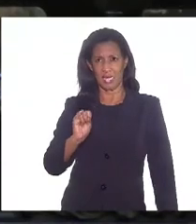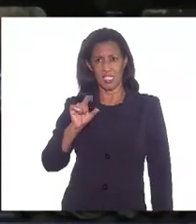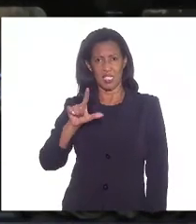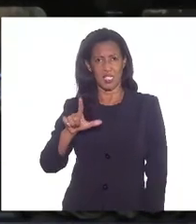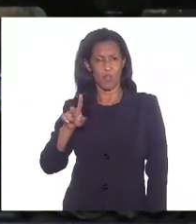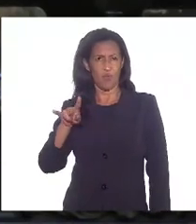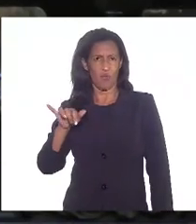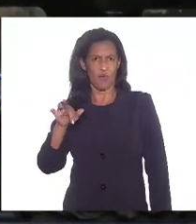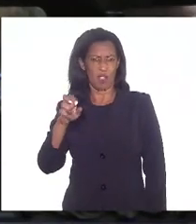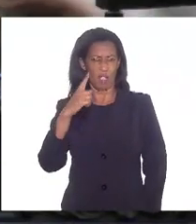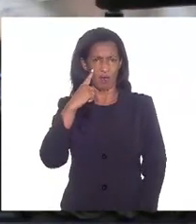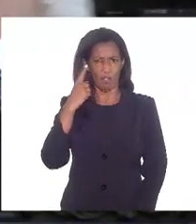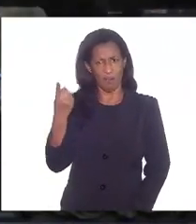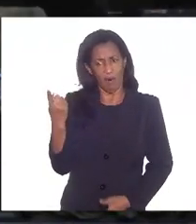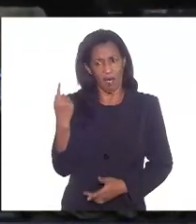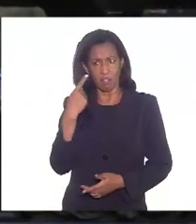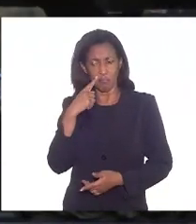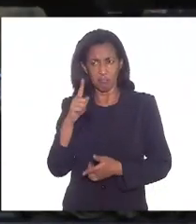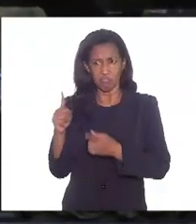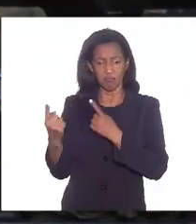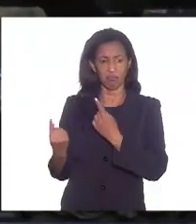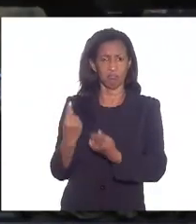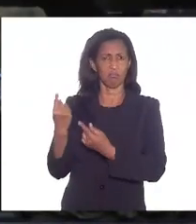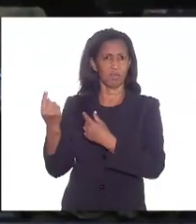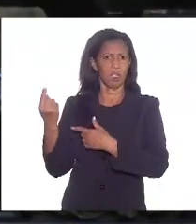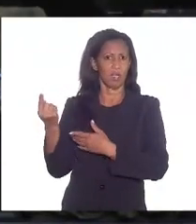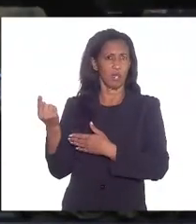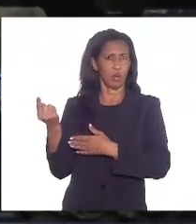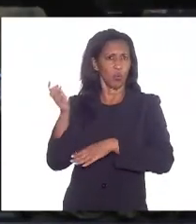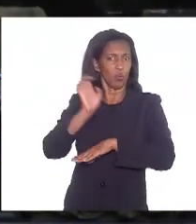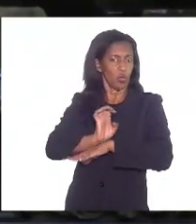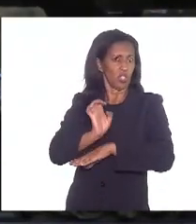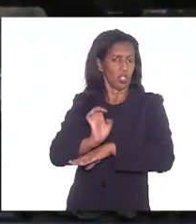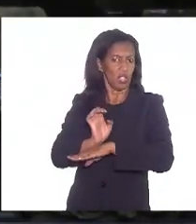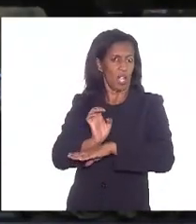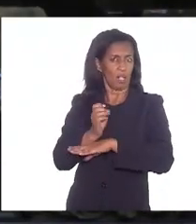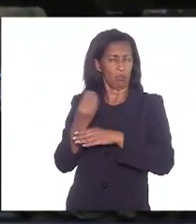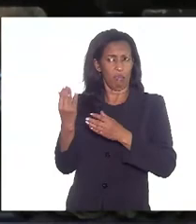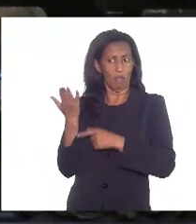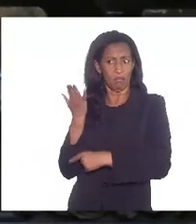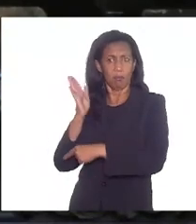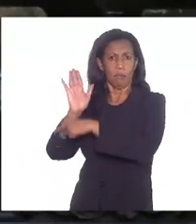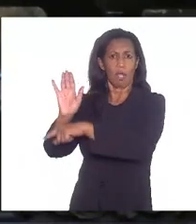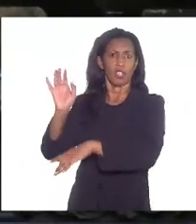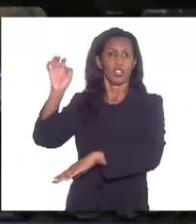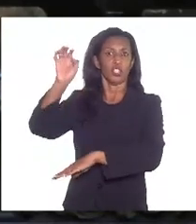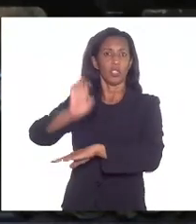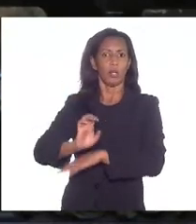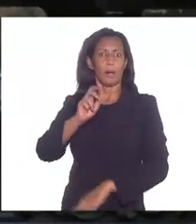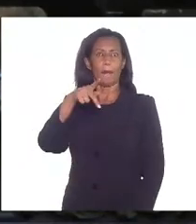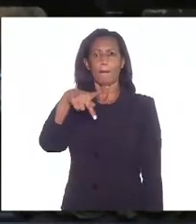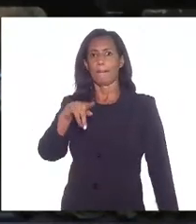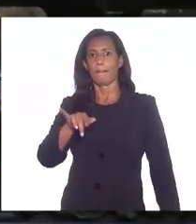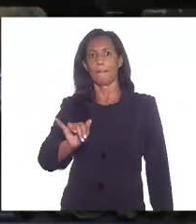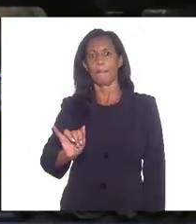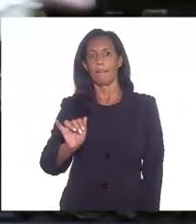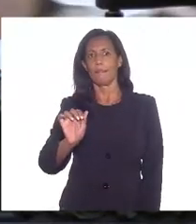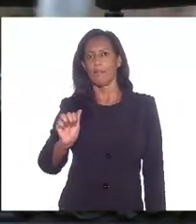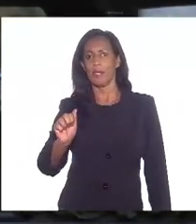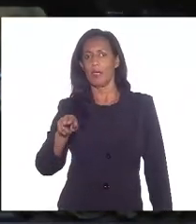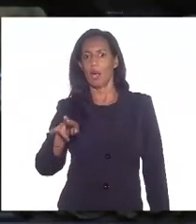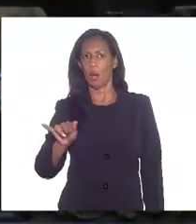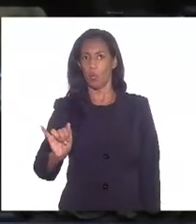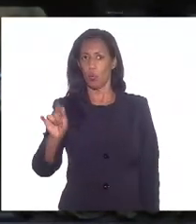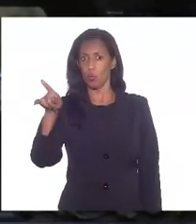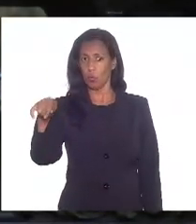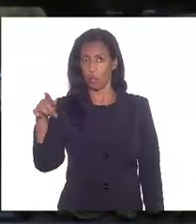que o estado mais beneficiado seria o estado do Piauí. Mas a gente levanta na tramitação lá